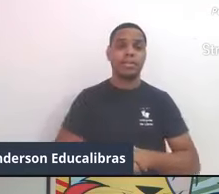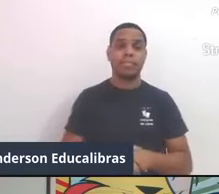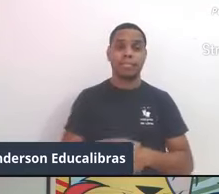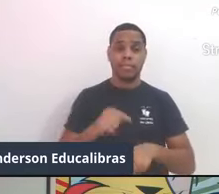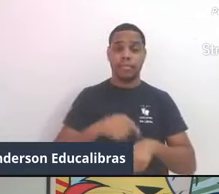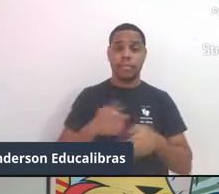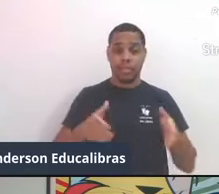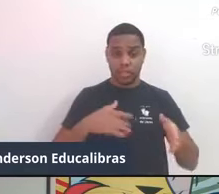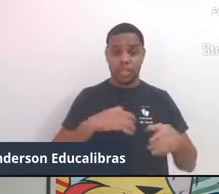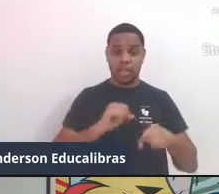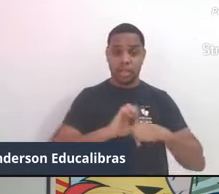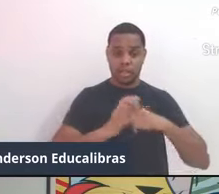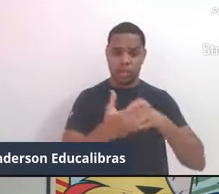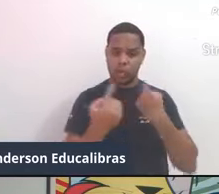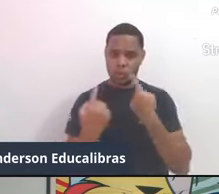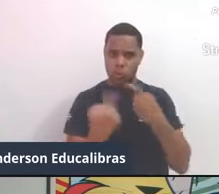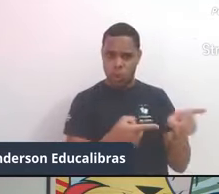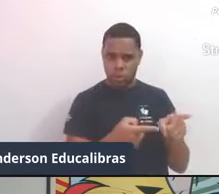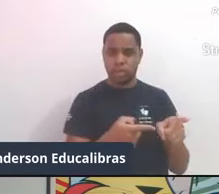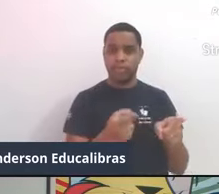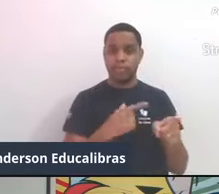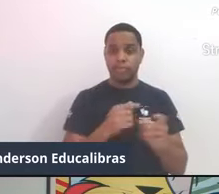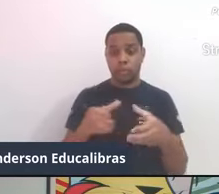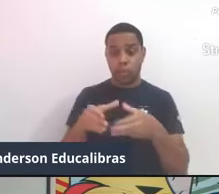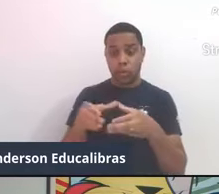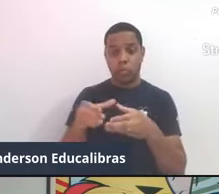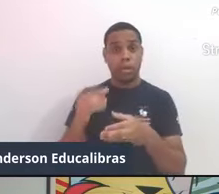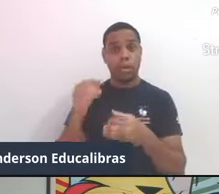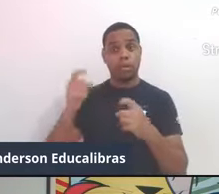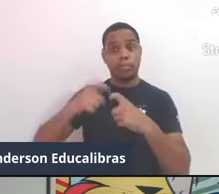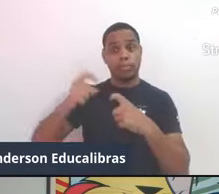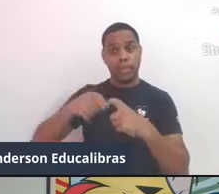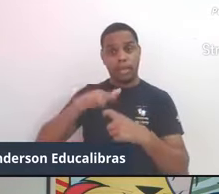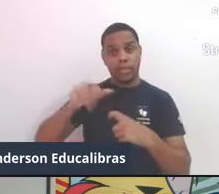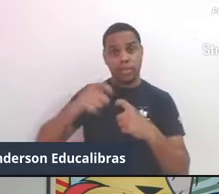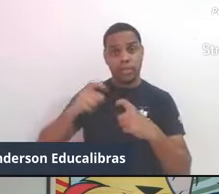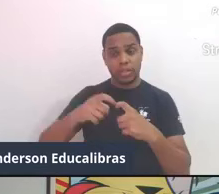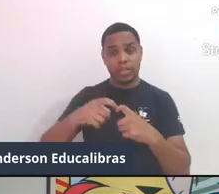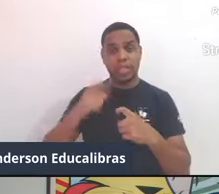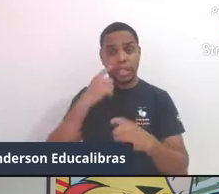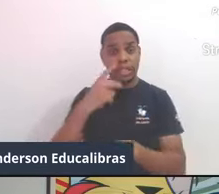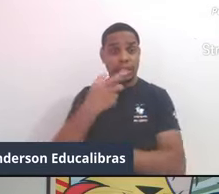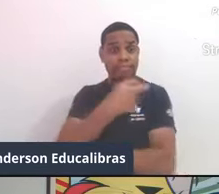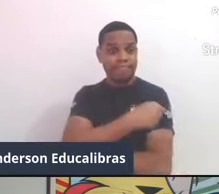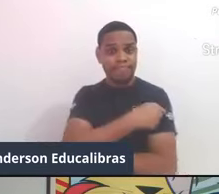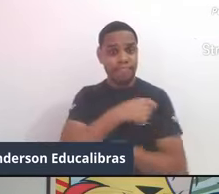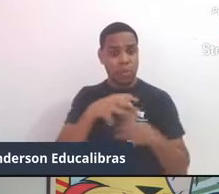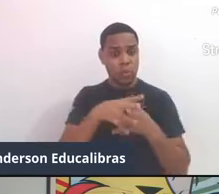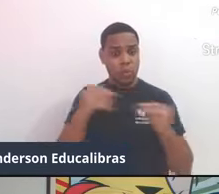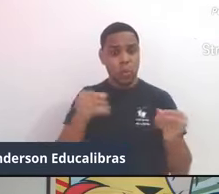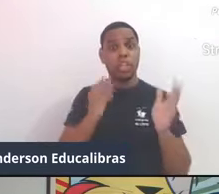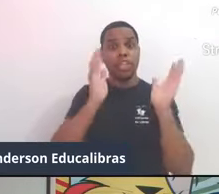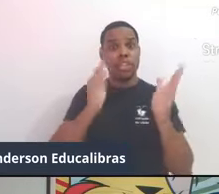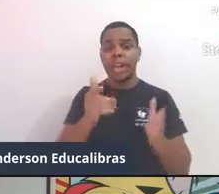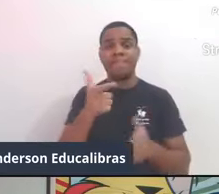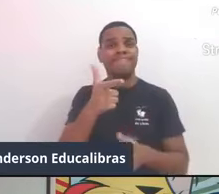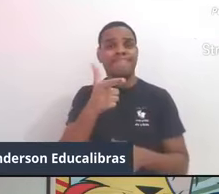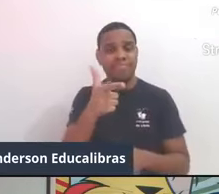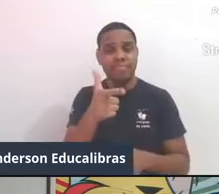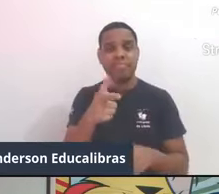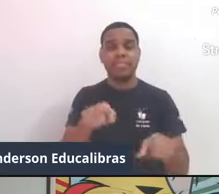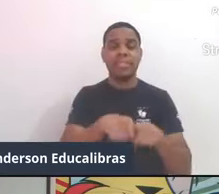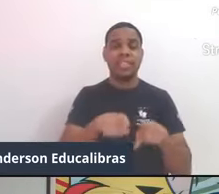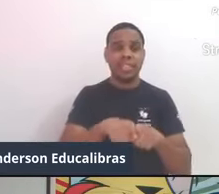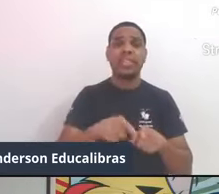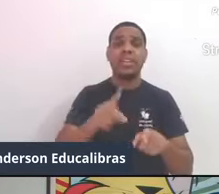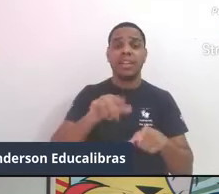de combate ao Covid, e a gente tem lá um conselho de médicos, e está muito claro que enquanto não tiver uma vacina eficiente, enquanto a gente não conta, isso